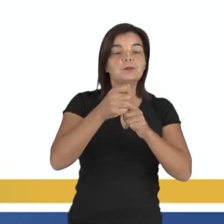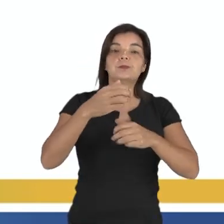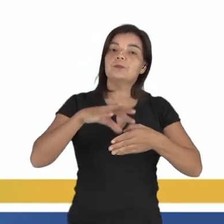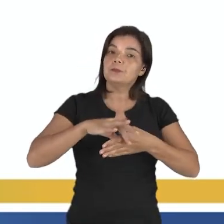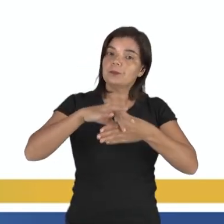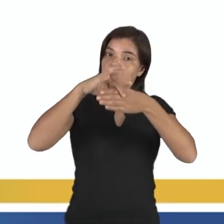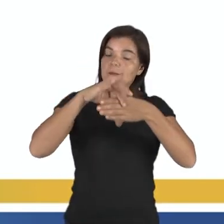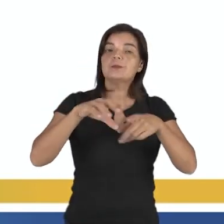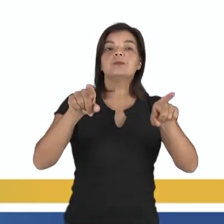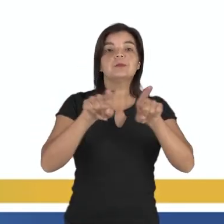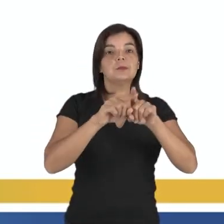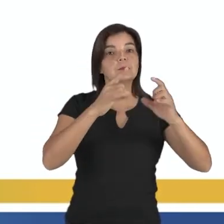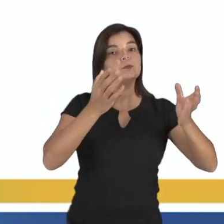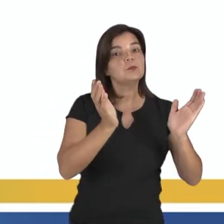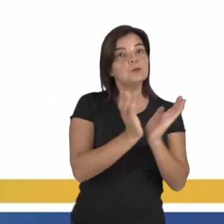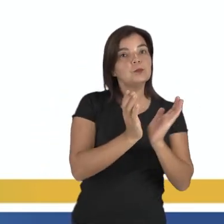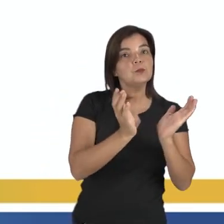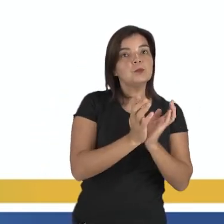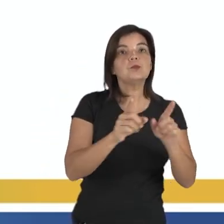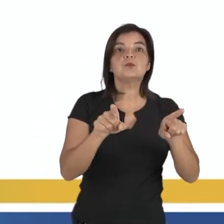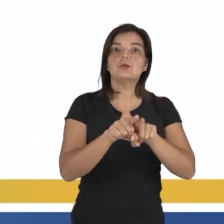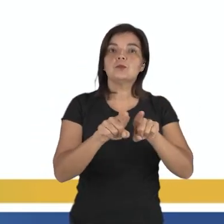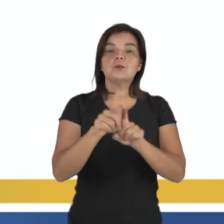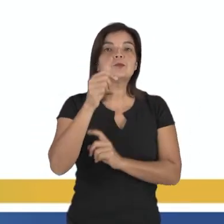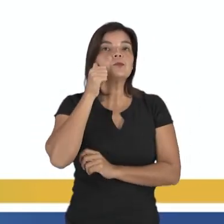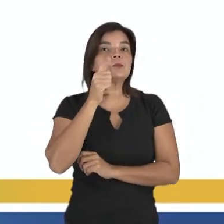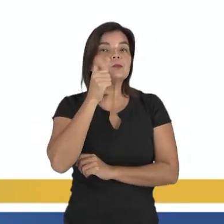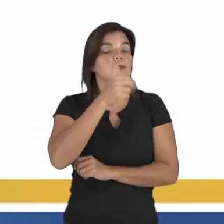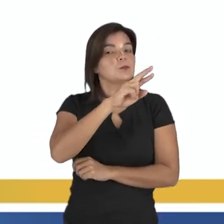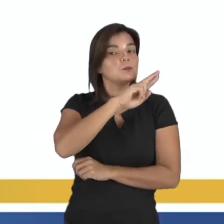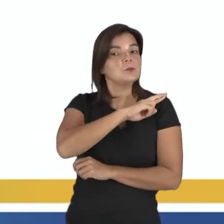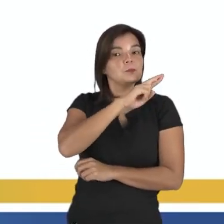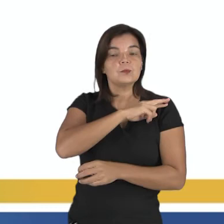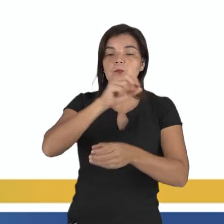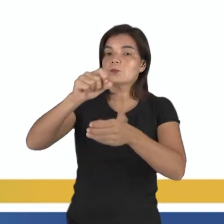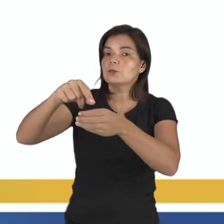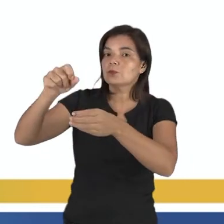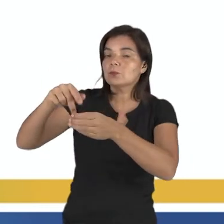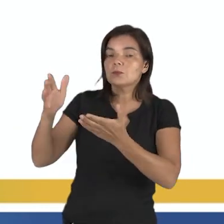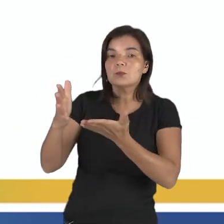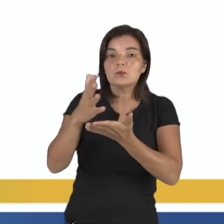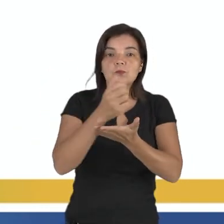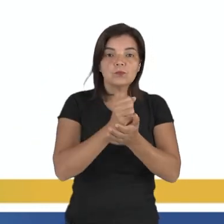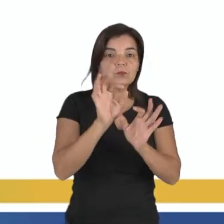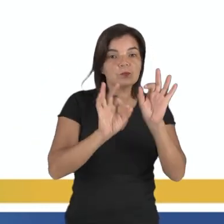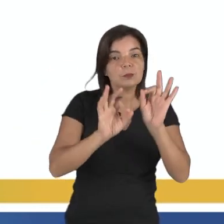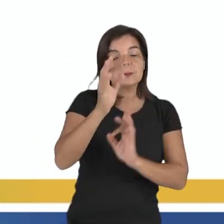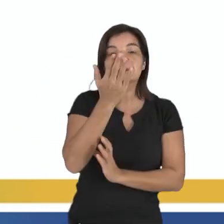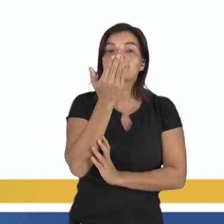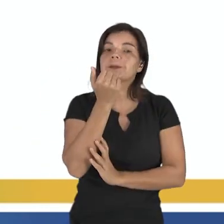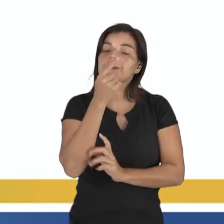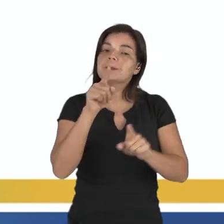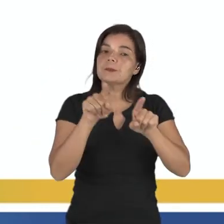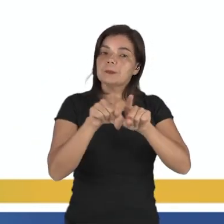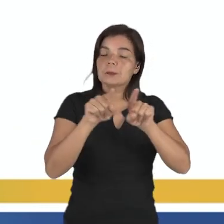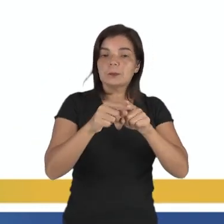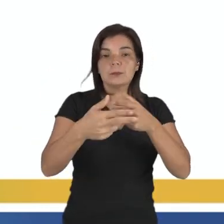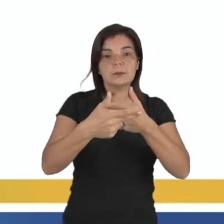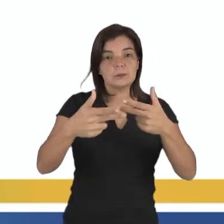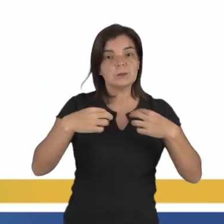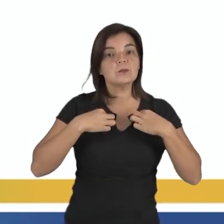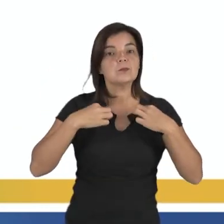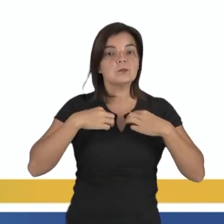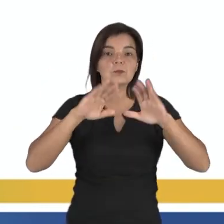liderança tribal e também dos rituais xamânicos, enquanto as mulheres lidam do plantio e da colheita, preparam os alimentos e produzem